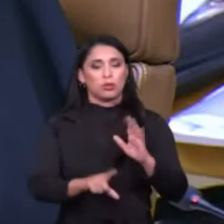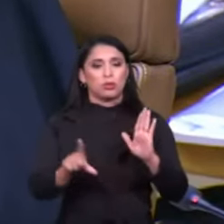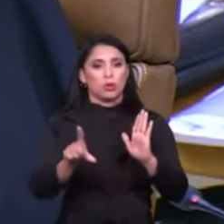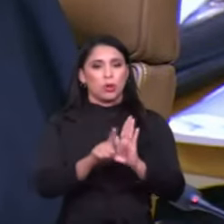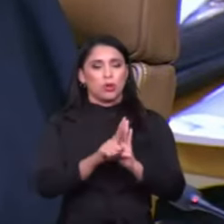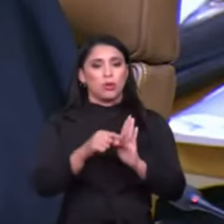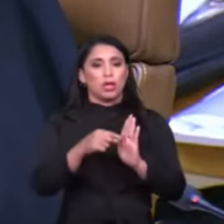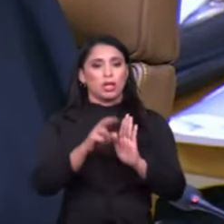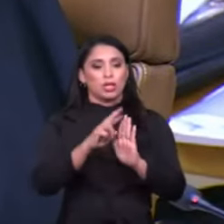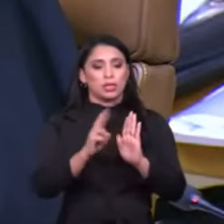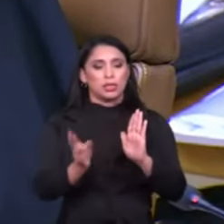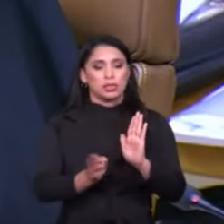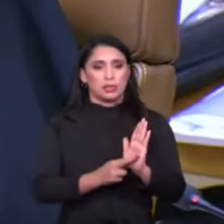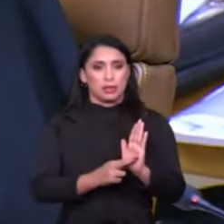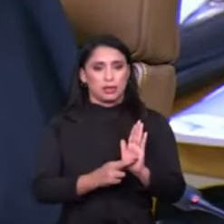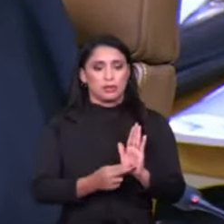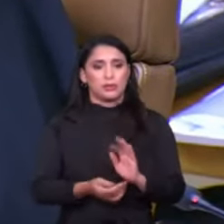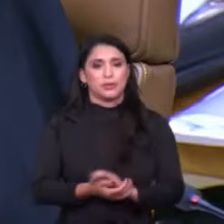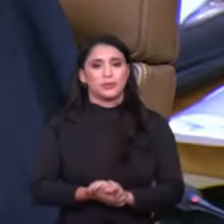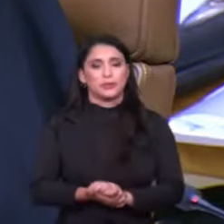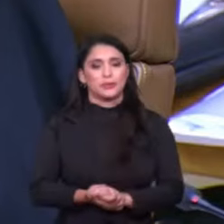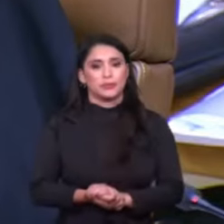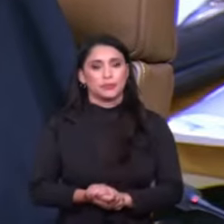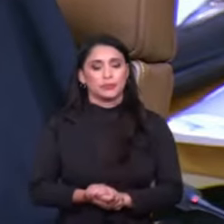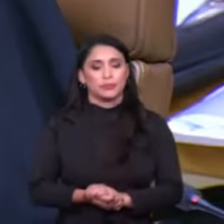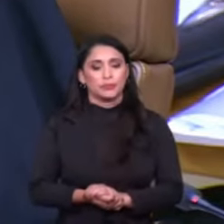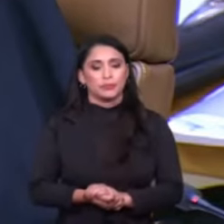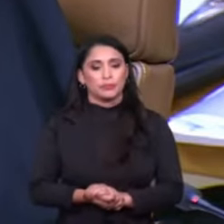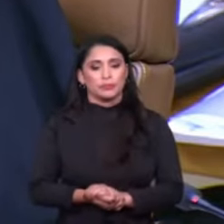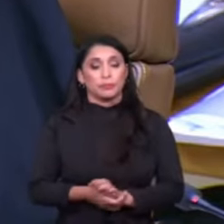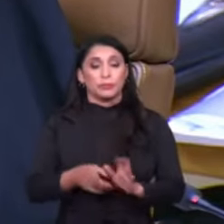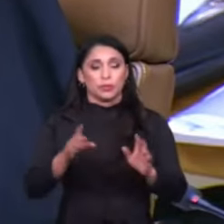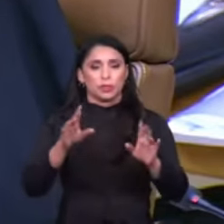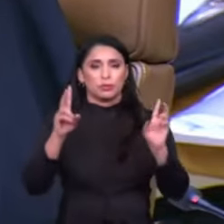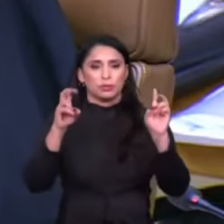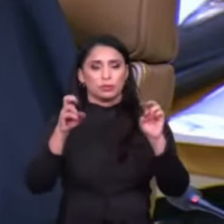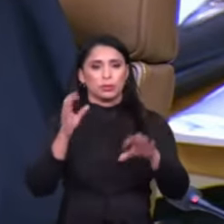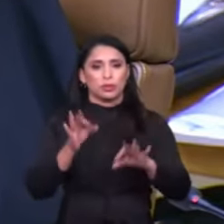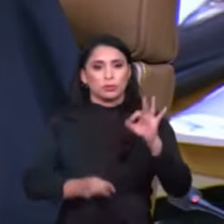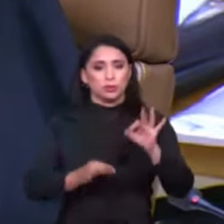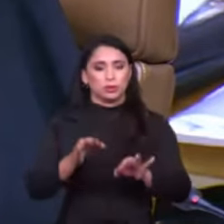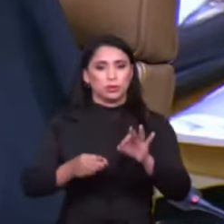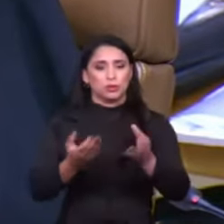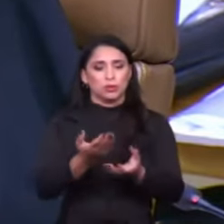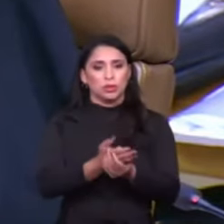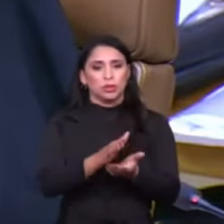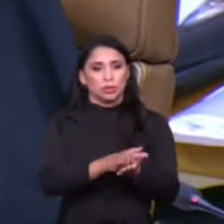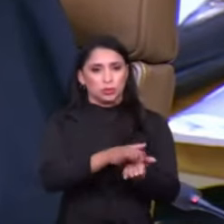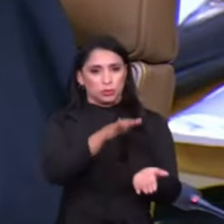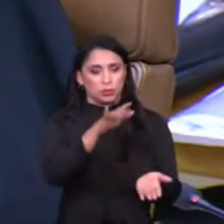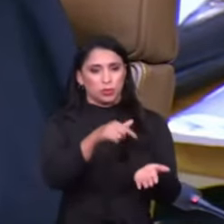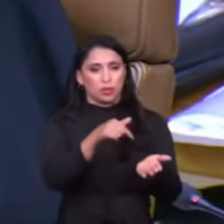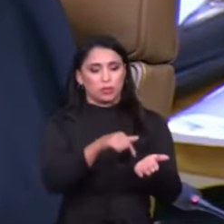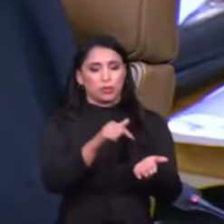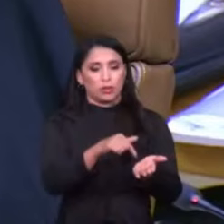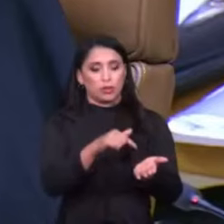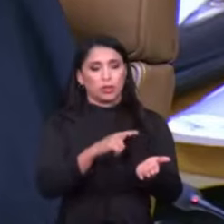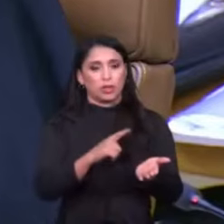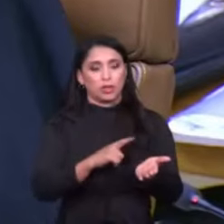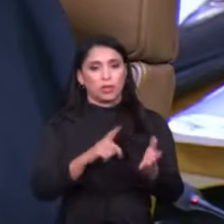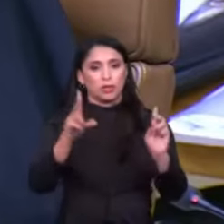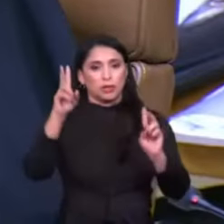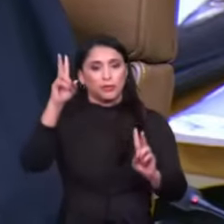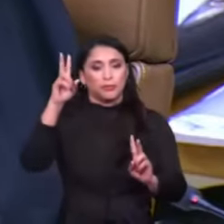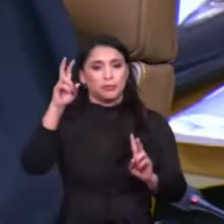legal ou regulamentar. Ou seja, a questão jurídica posta nos autos reside naquilo que se convencionou de chamar, abro